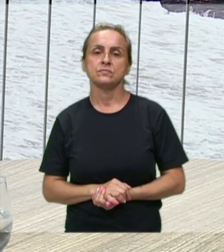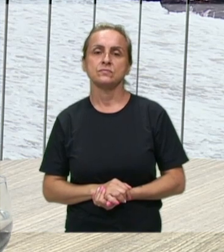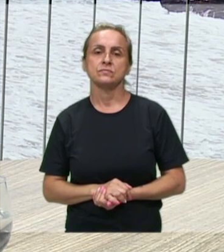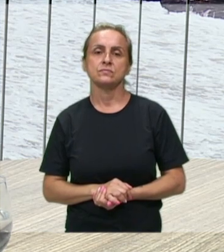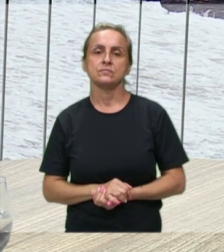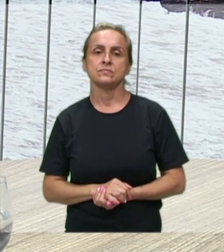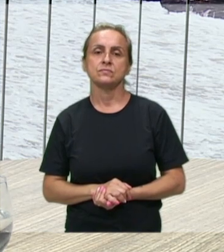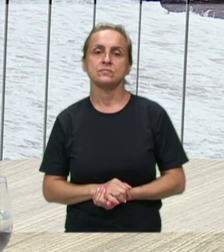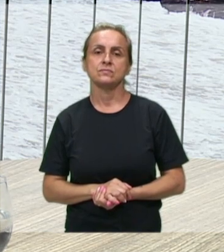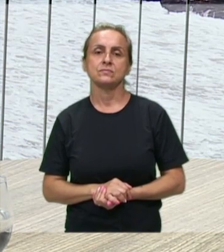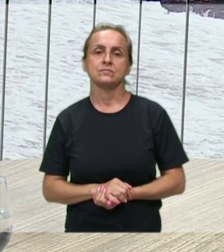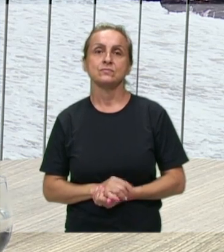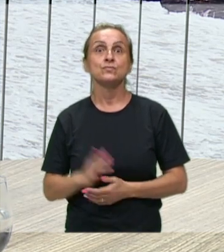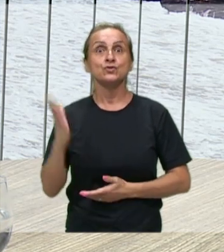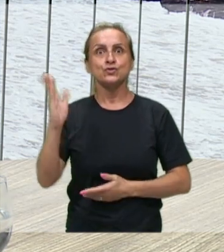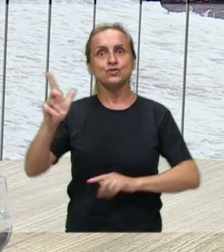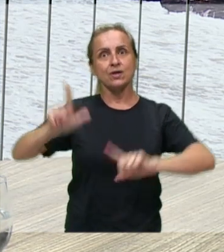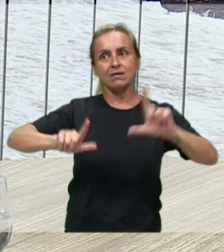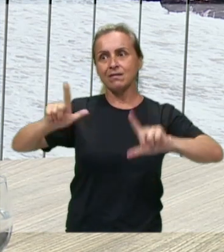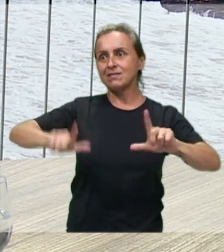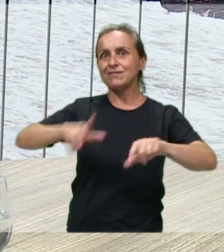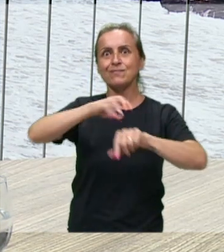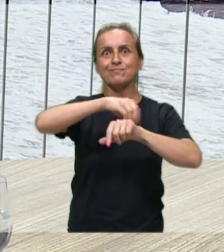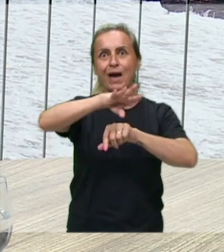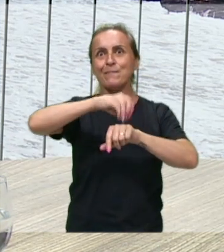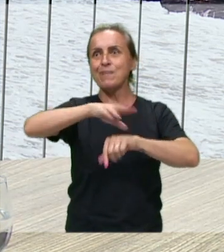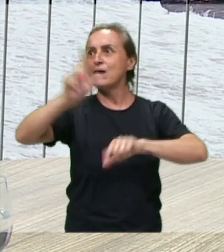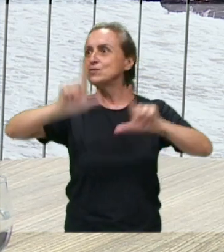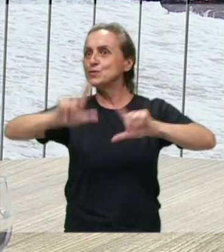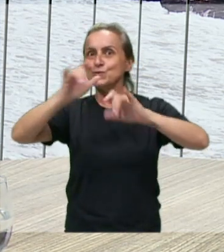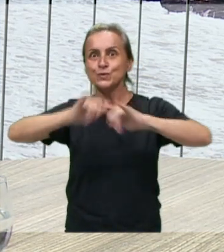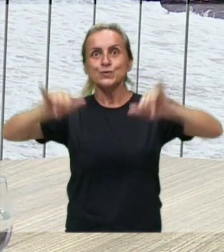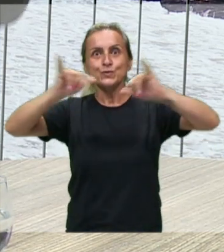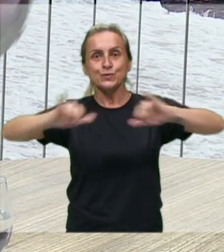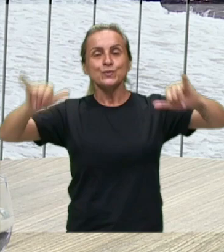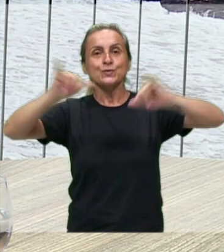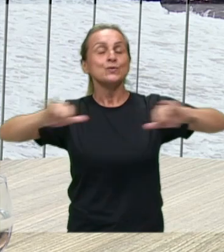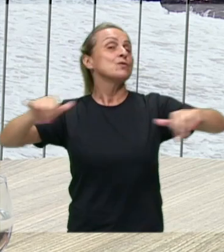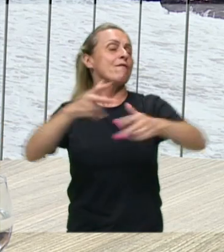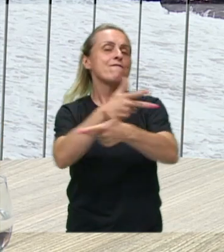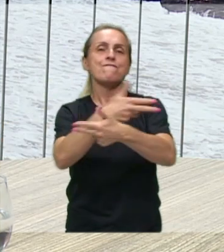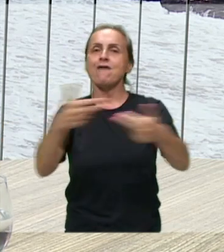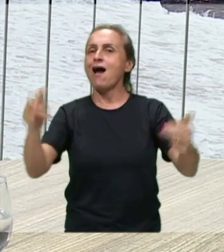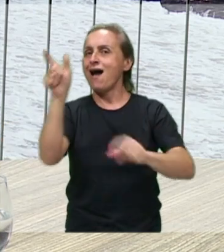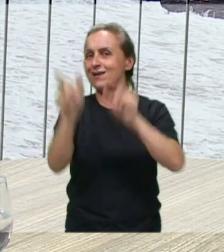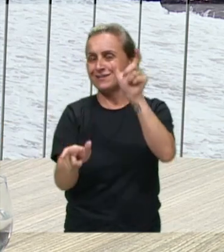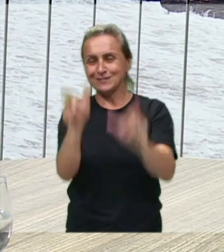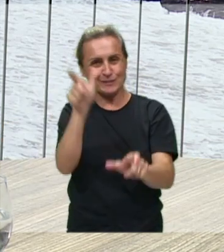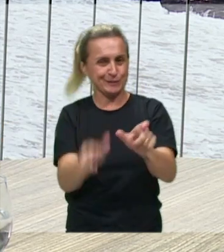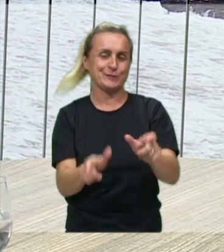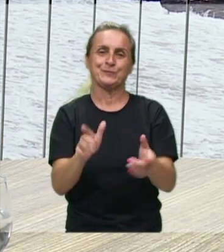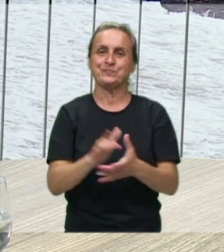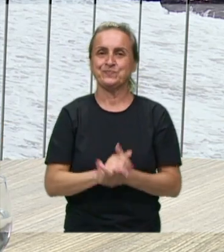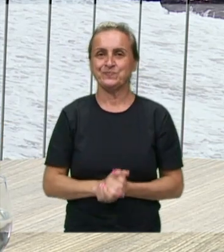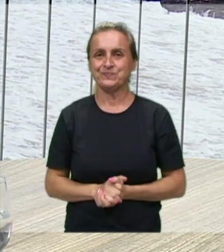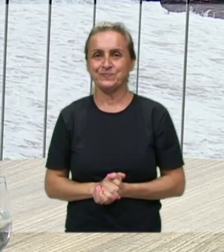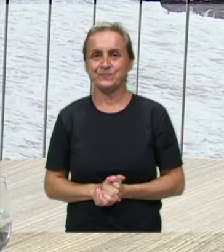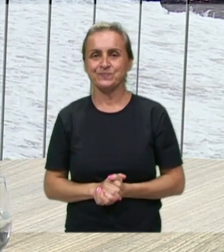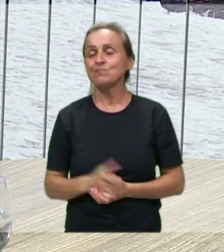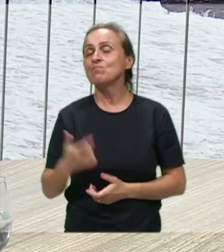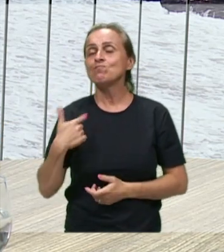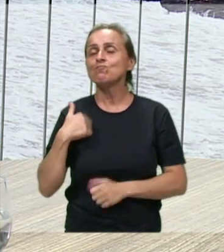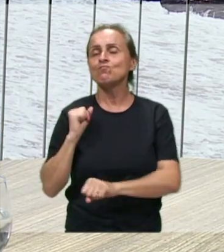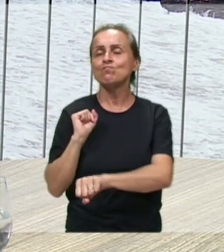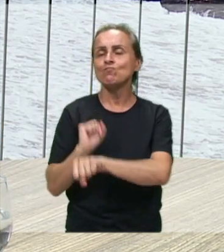a sua audiência consegue passar para 10, 15, 30, 100 mil, 200 milhões de pessoas, né? A gente sabe disso. O que a gente sempre espera